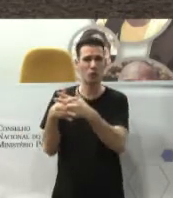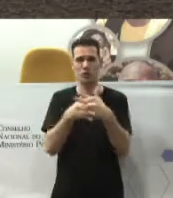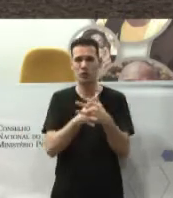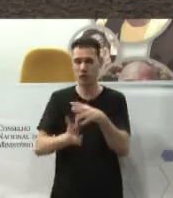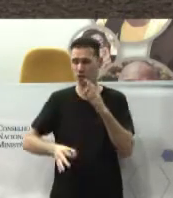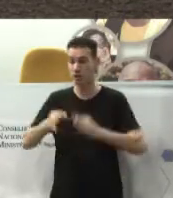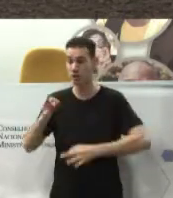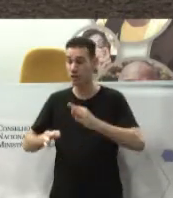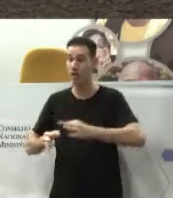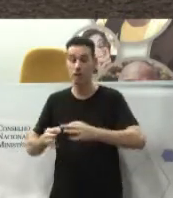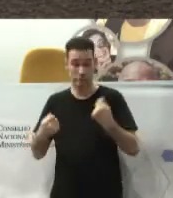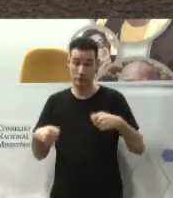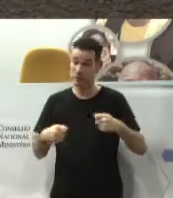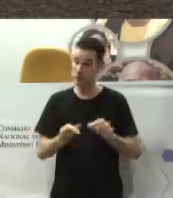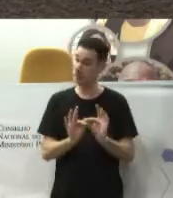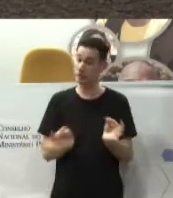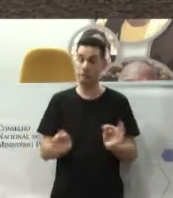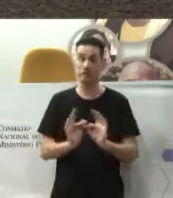e simplificou as coisas.